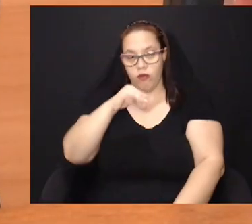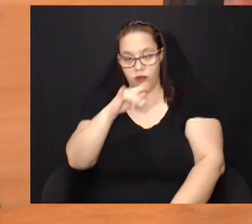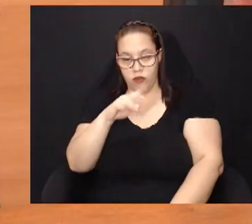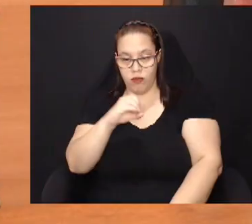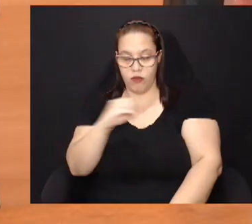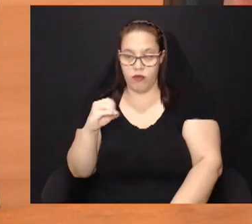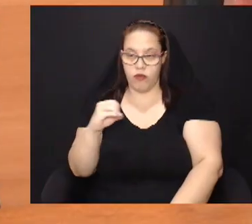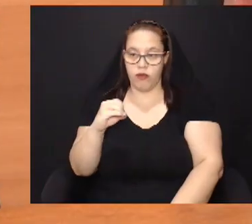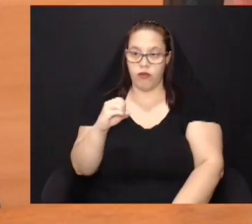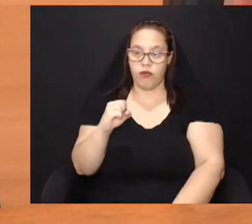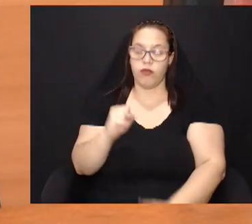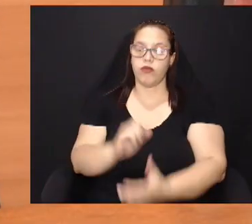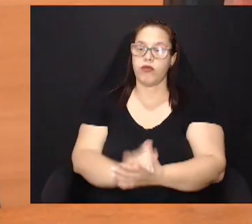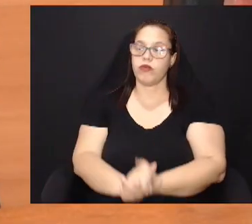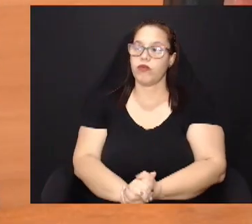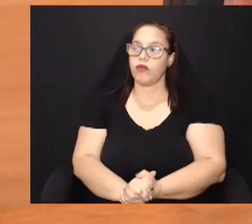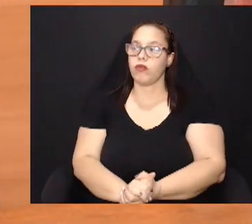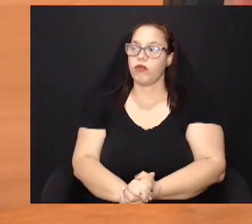Poçante Bar.